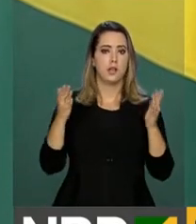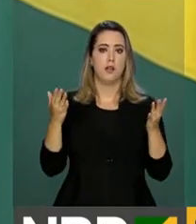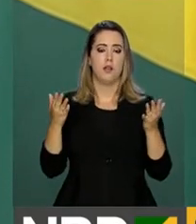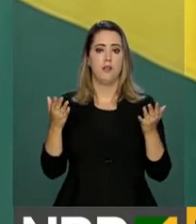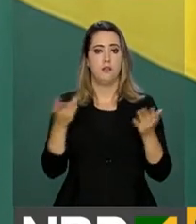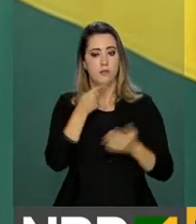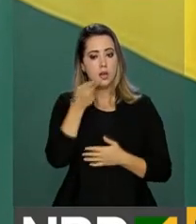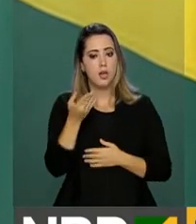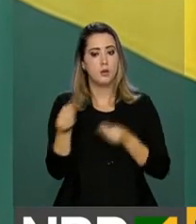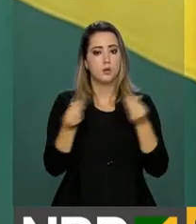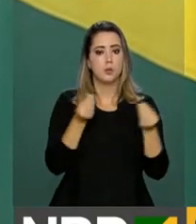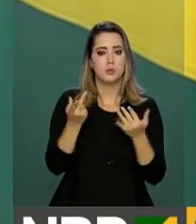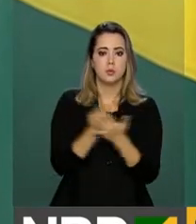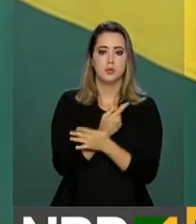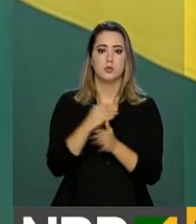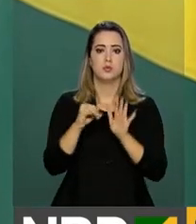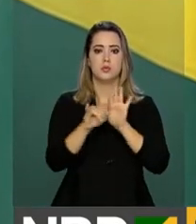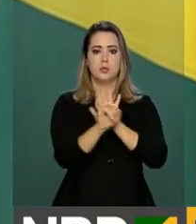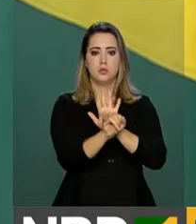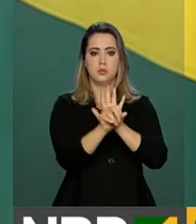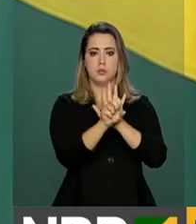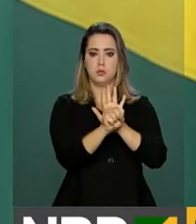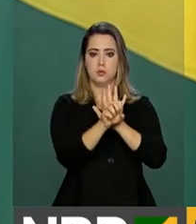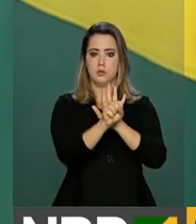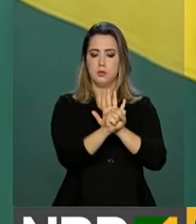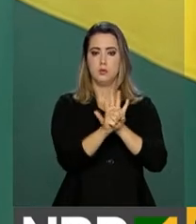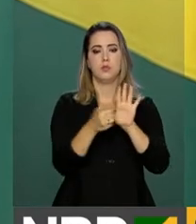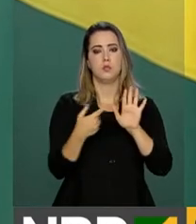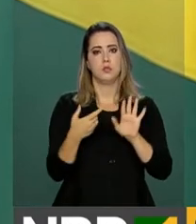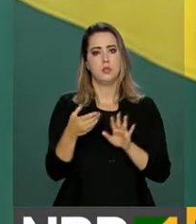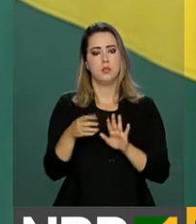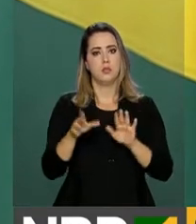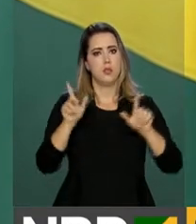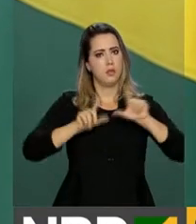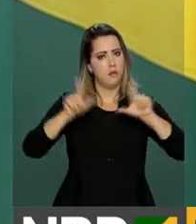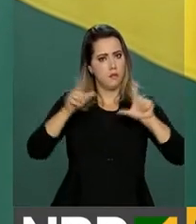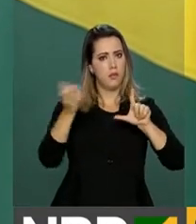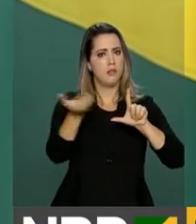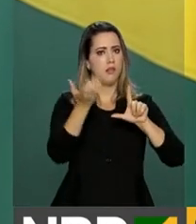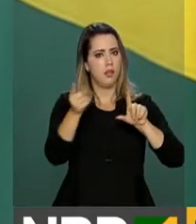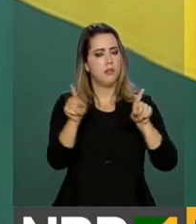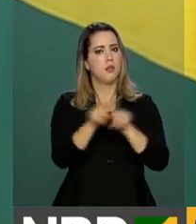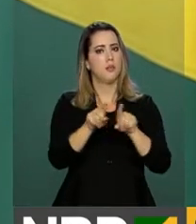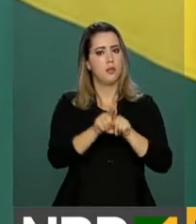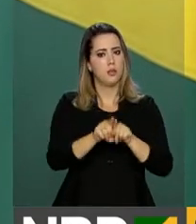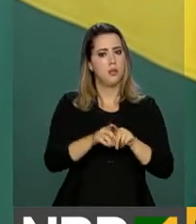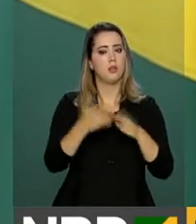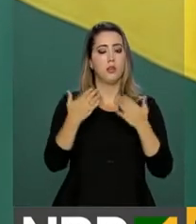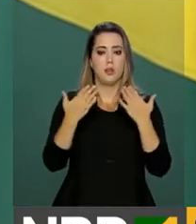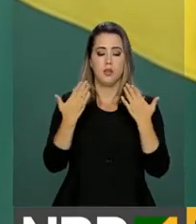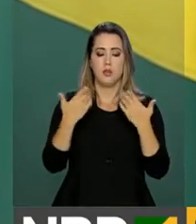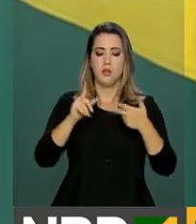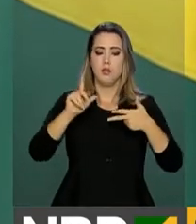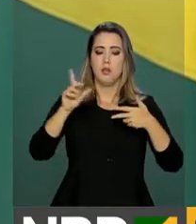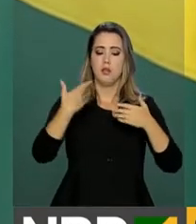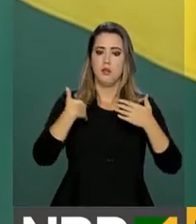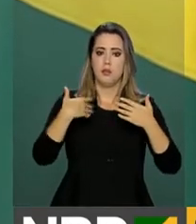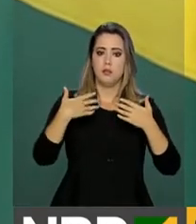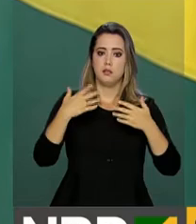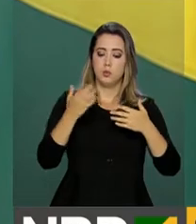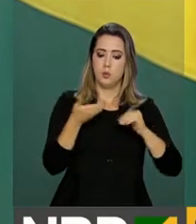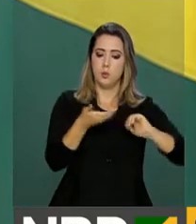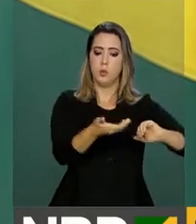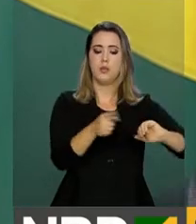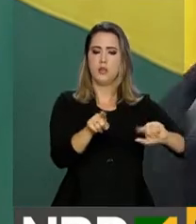previdência a a mídia que é a de querer e naturalmente o congresso advocate lizar a